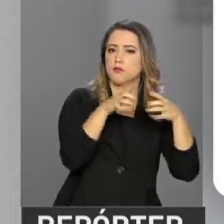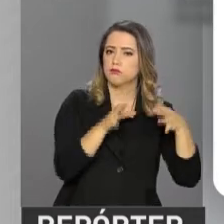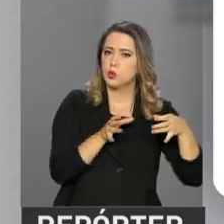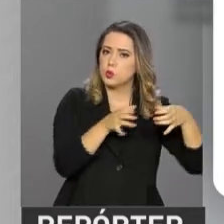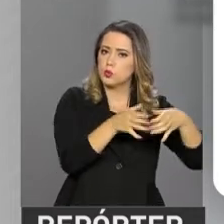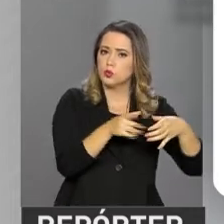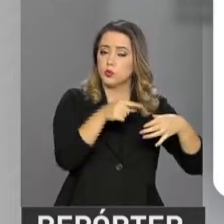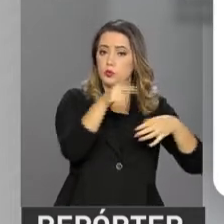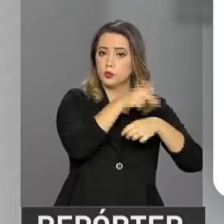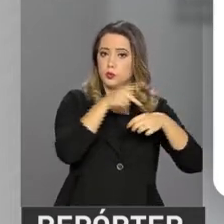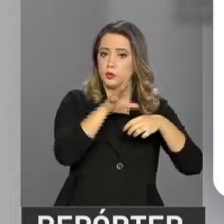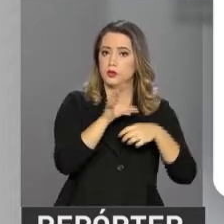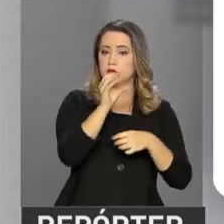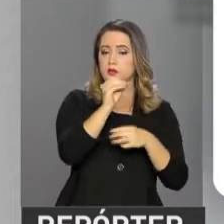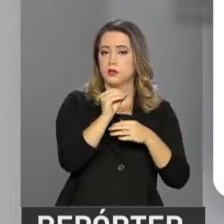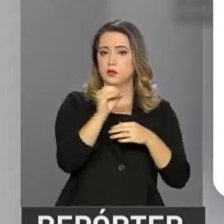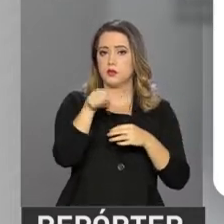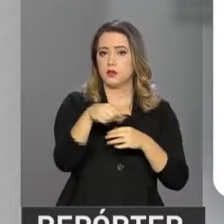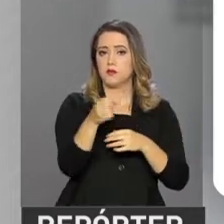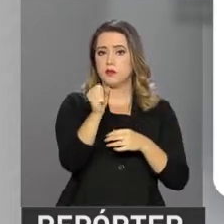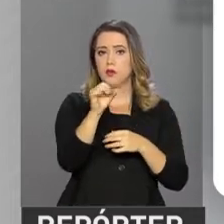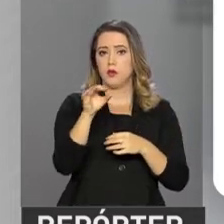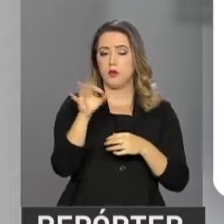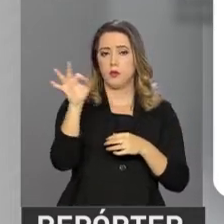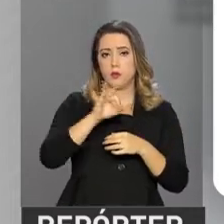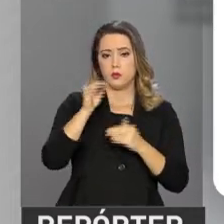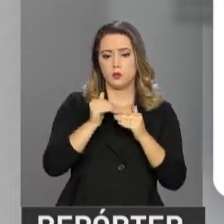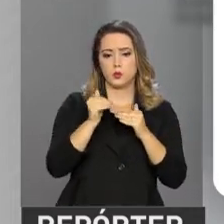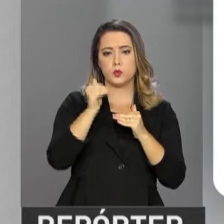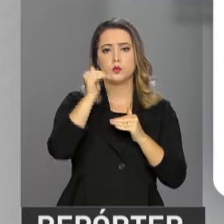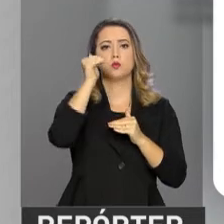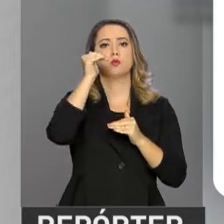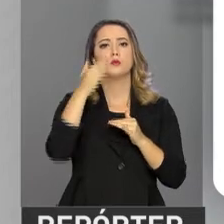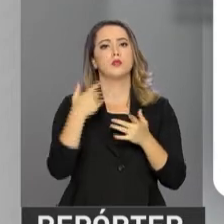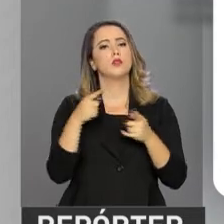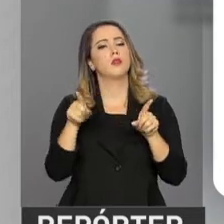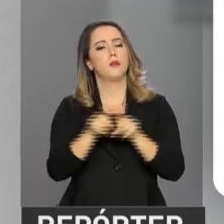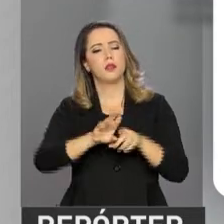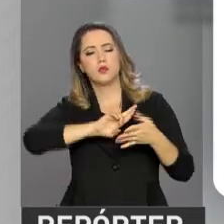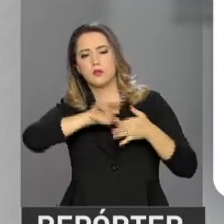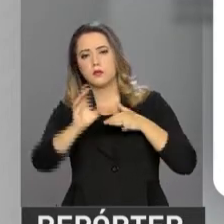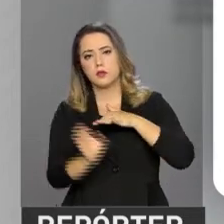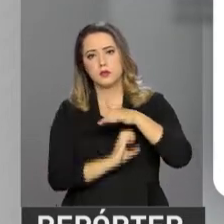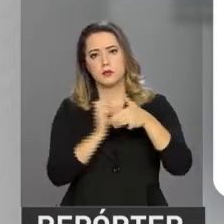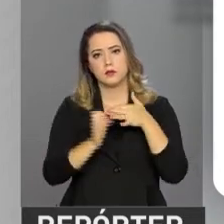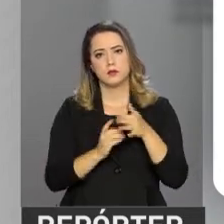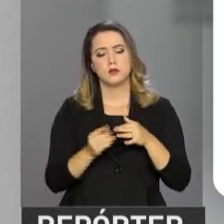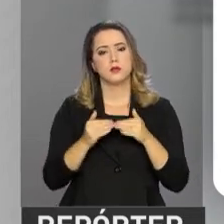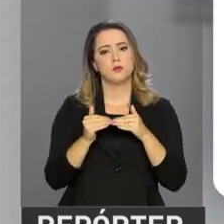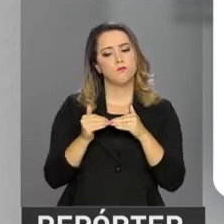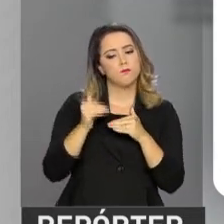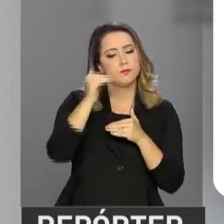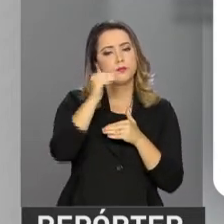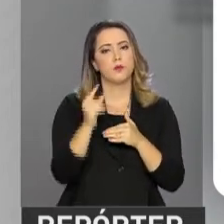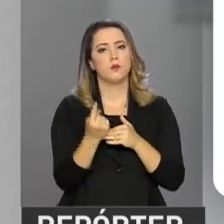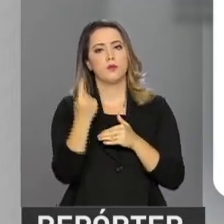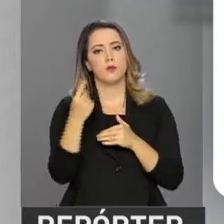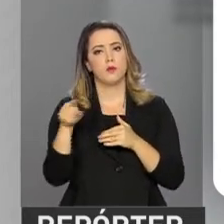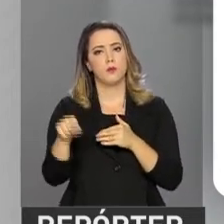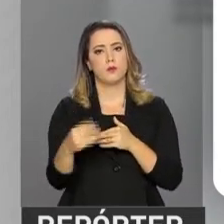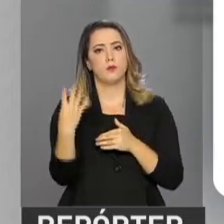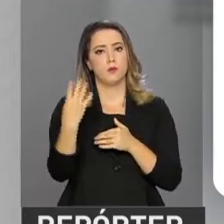cresceu 0,8 por cento e as empresas de transformação registraram no período um crescimento de